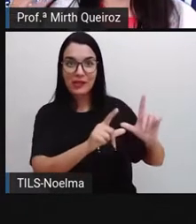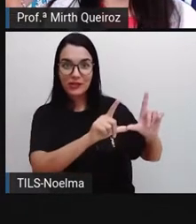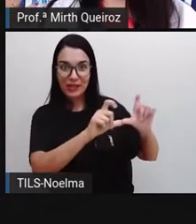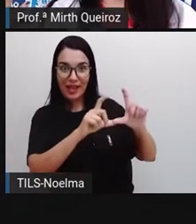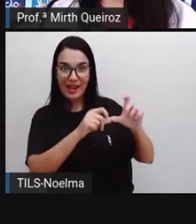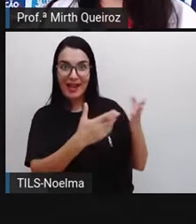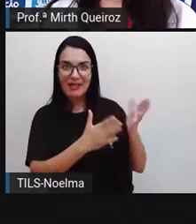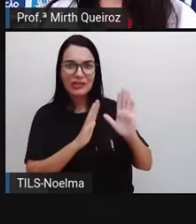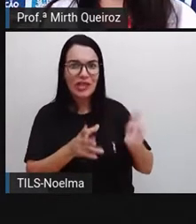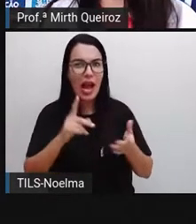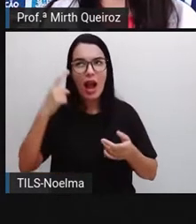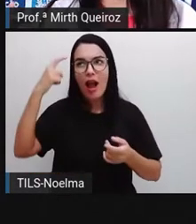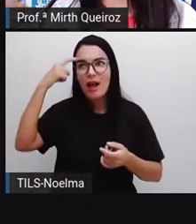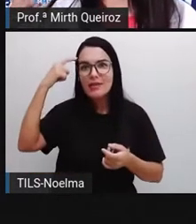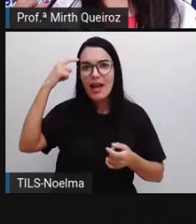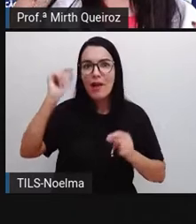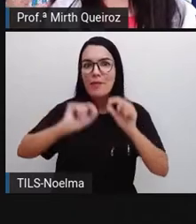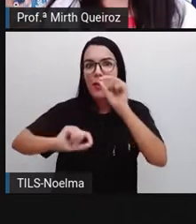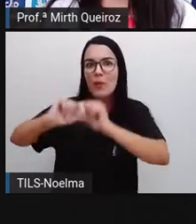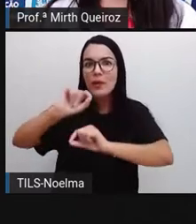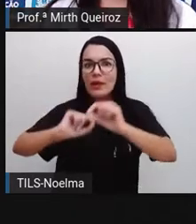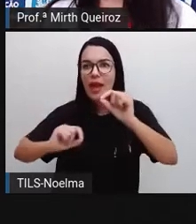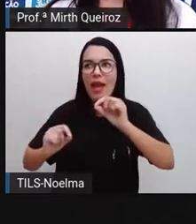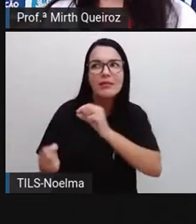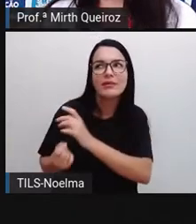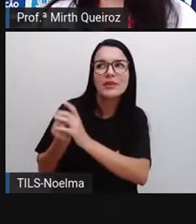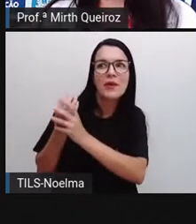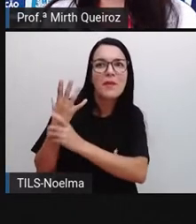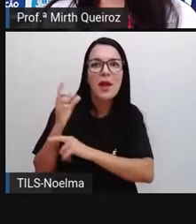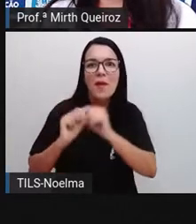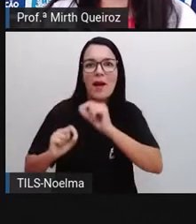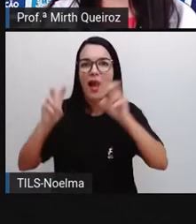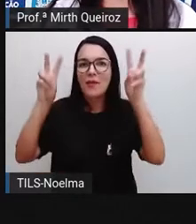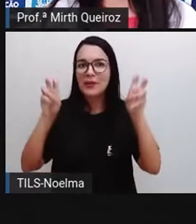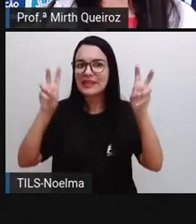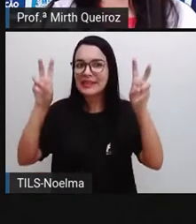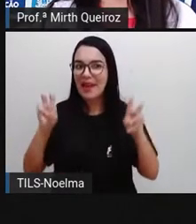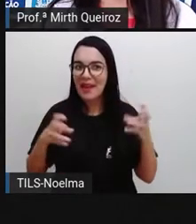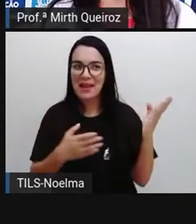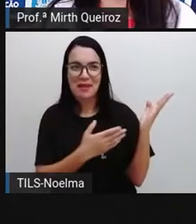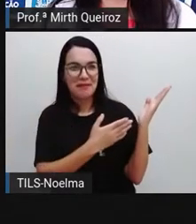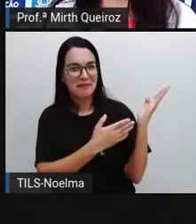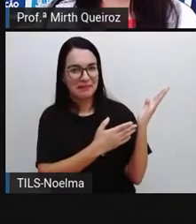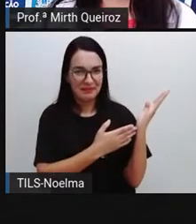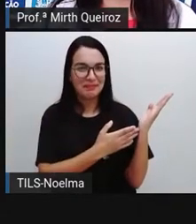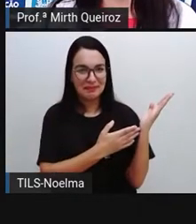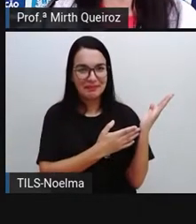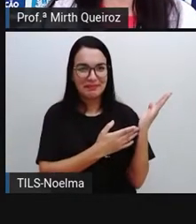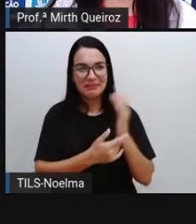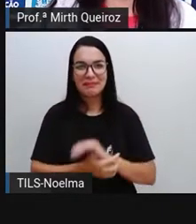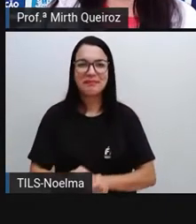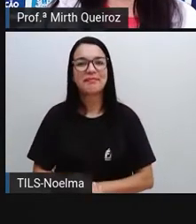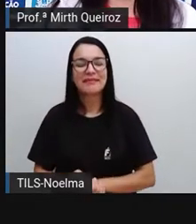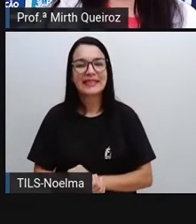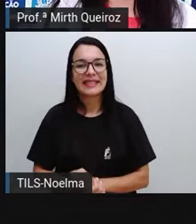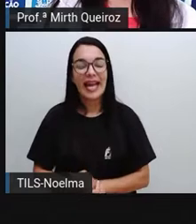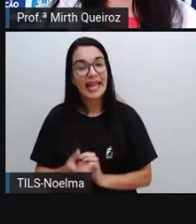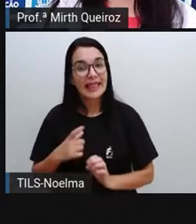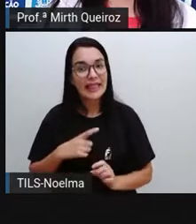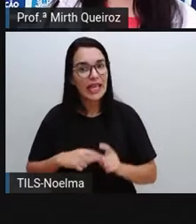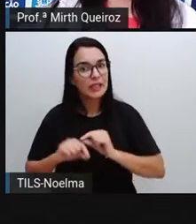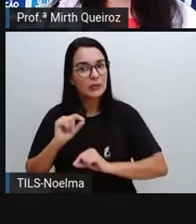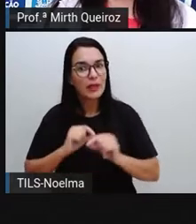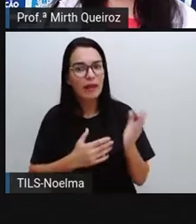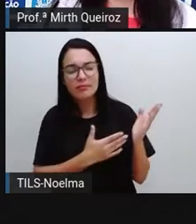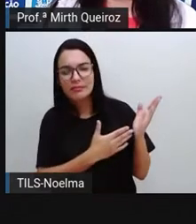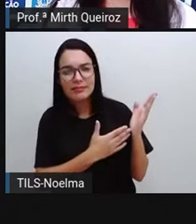aí pensar, né, descobrir aí sobre o que, que nós iremos estudar hoje, né? Essa imagem aí, o que, que vocês